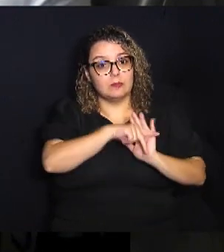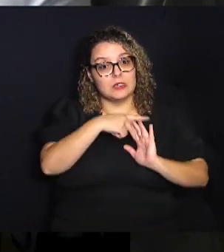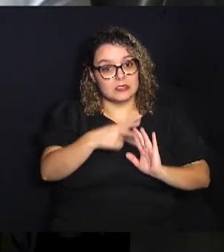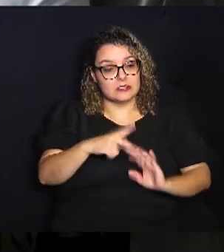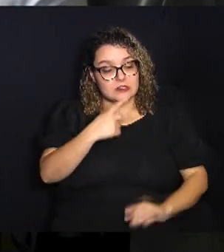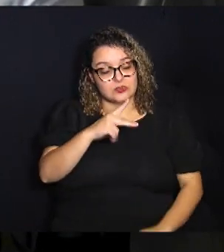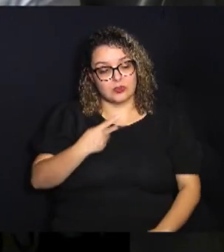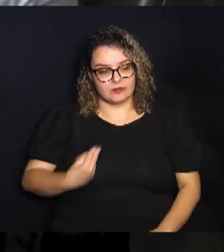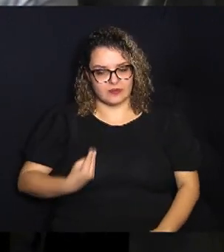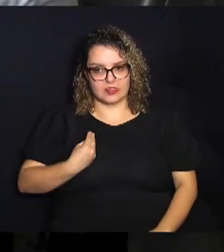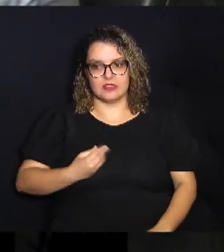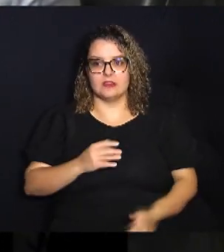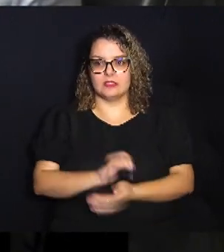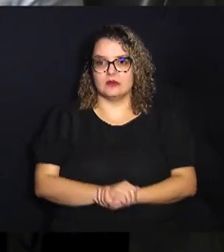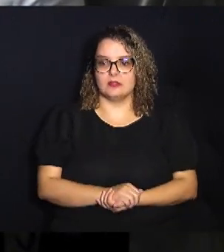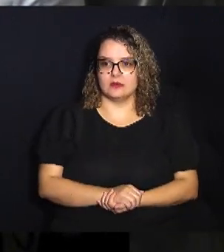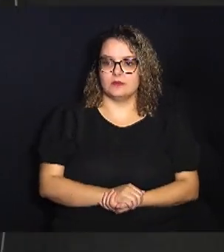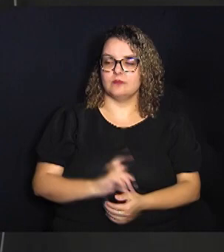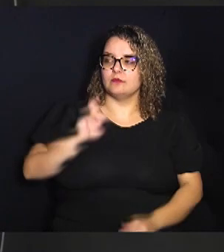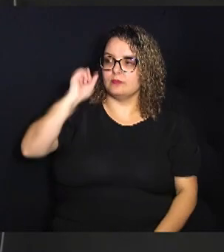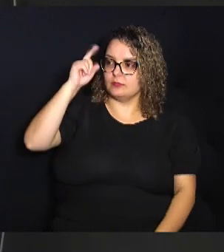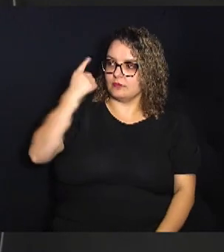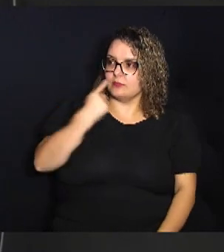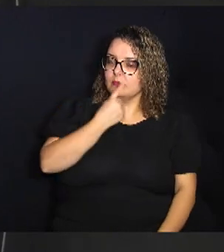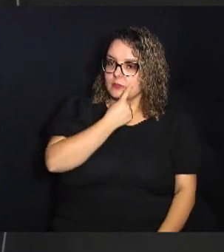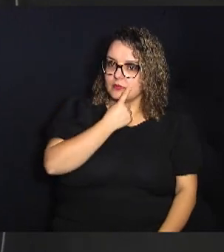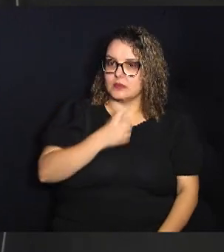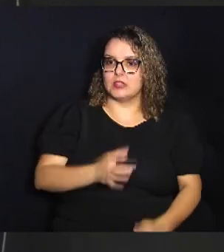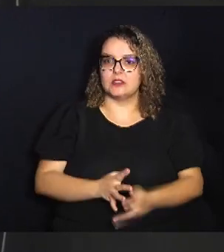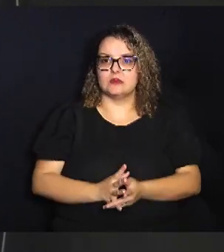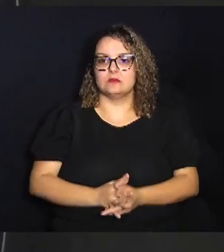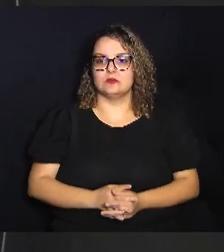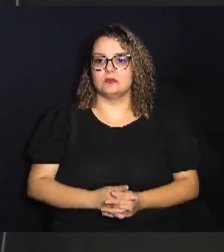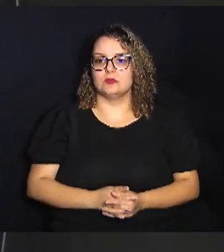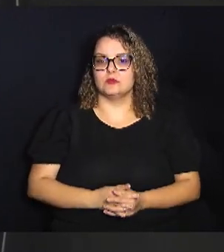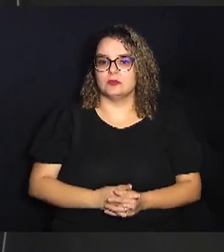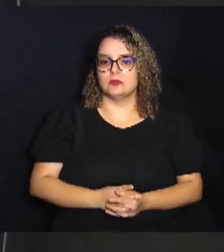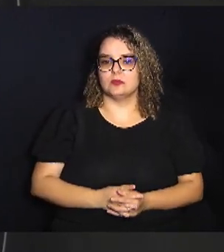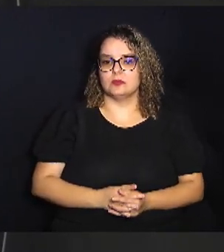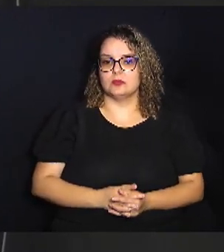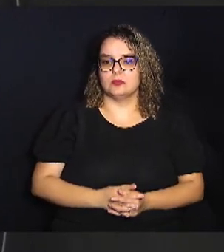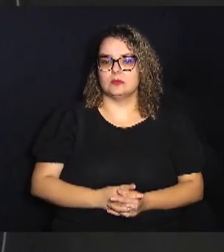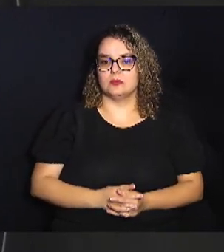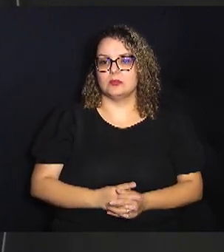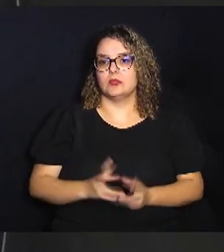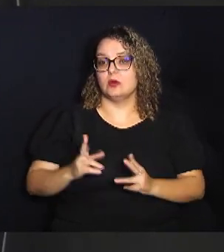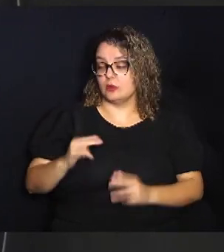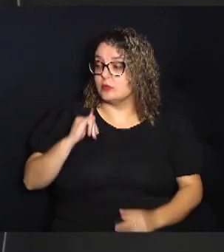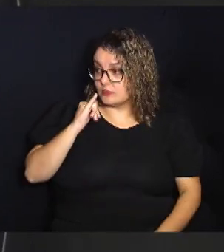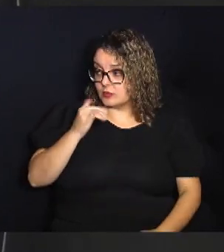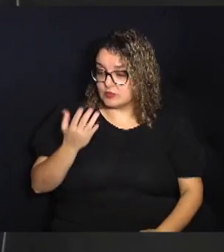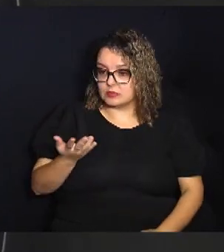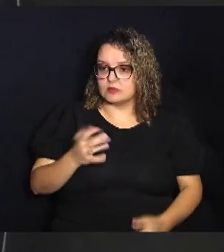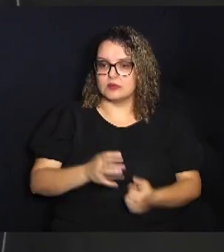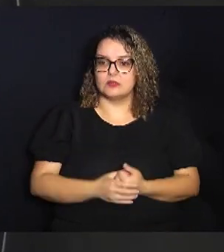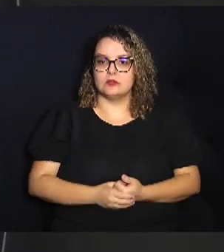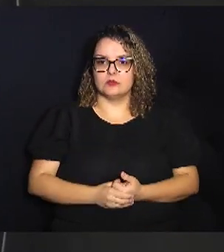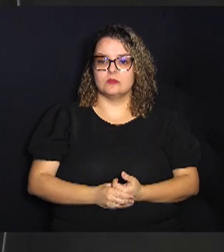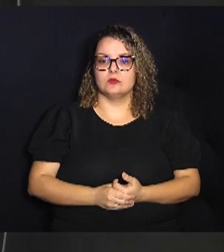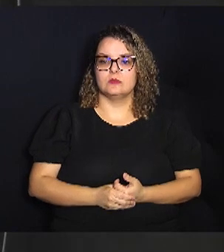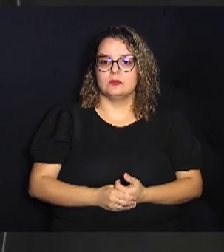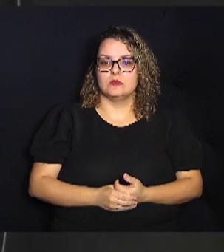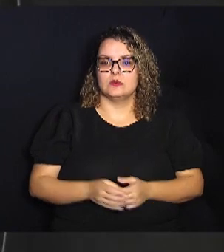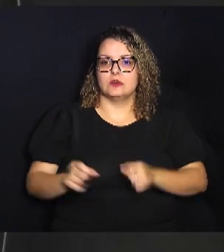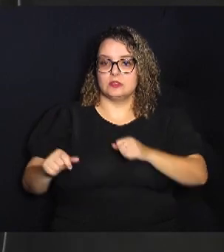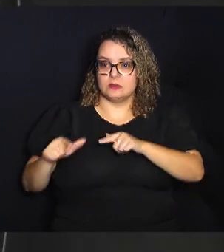vida? Mirna, como você colocou aqui, eu tenho por